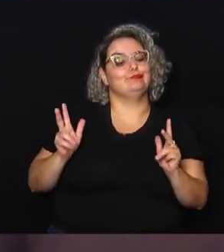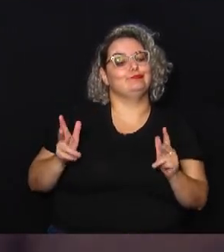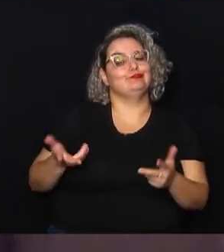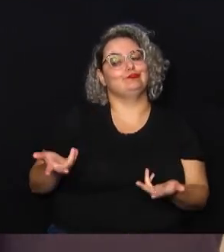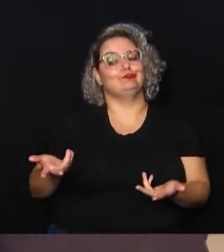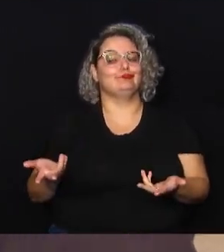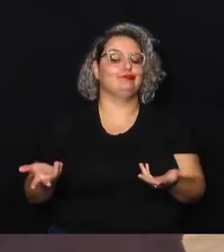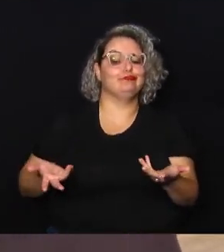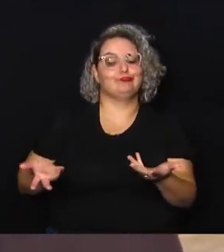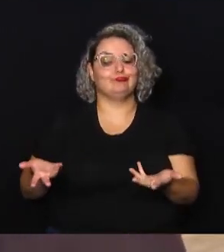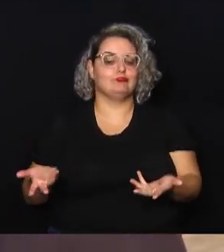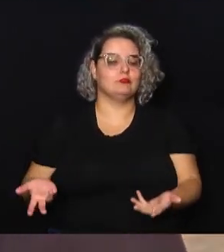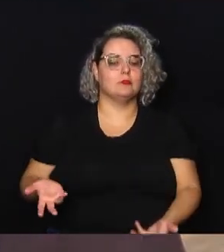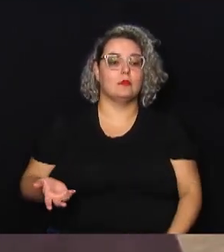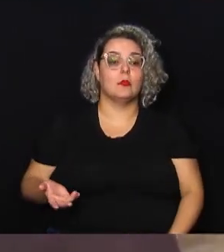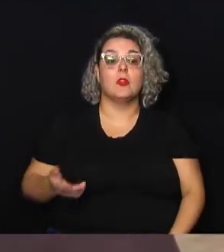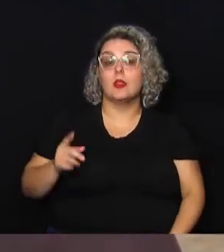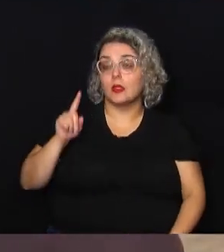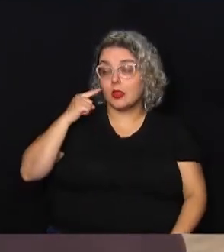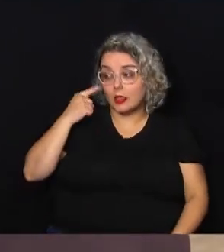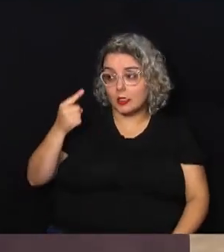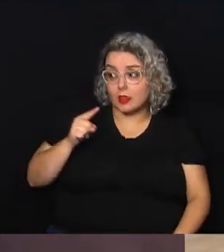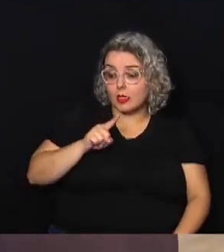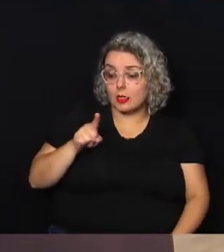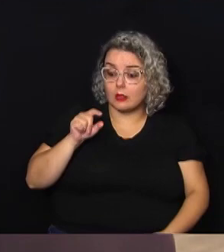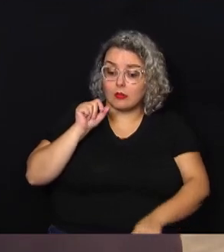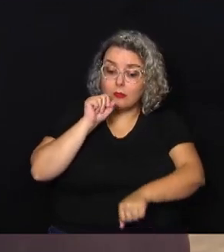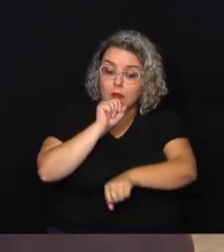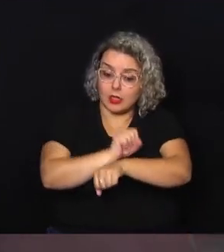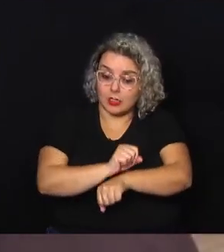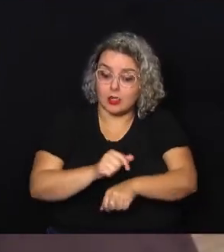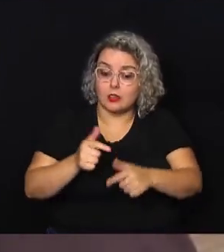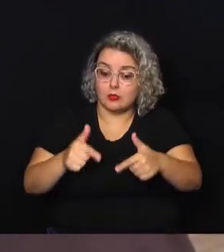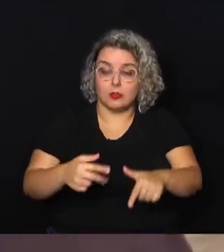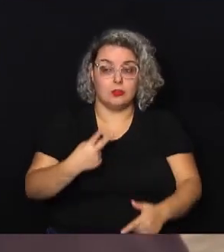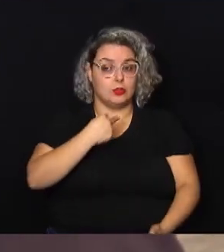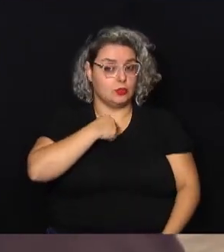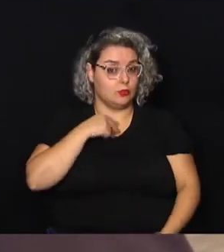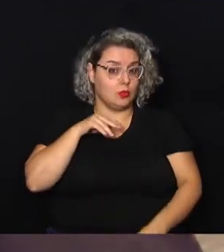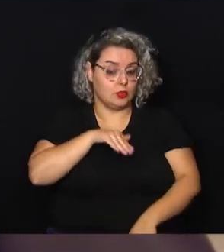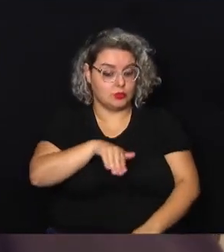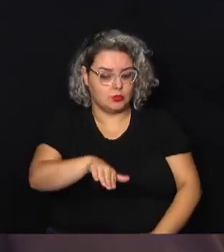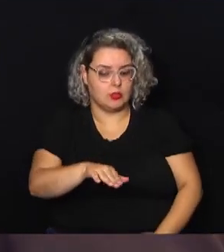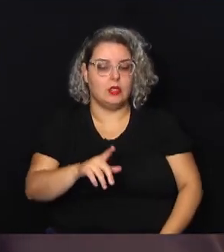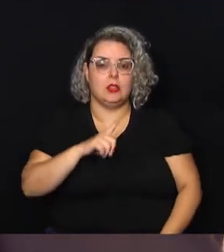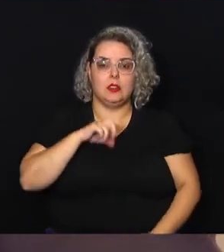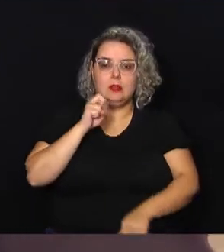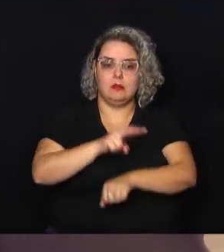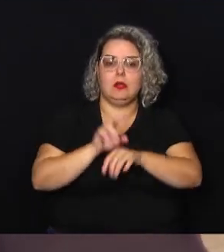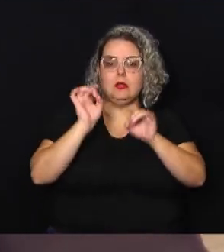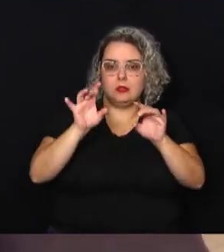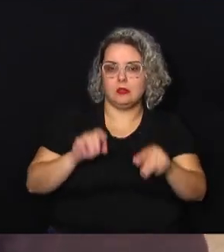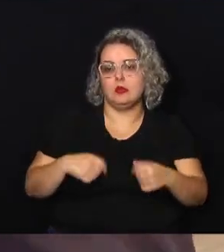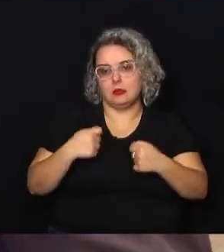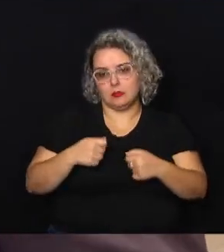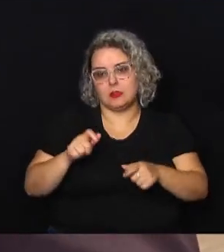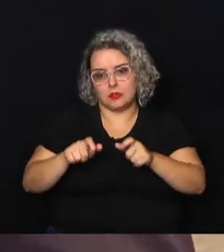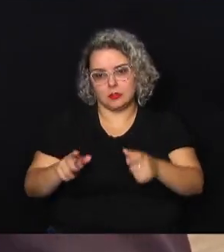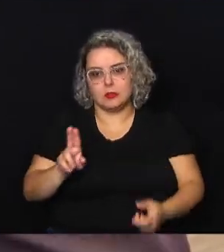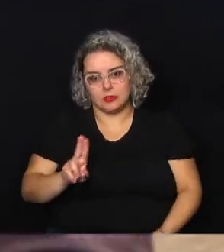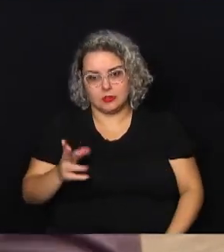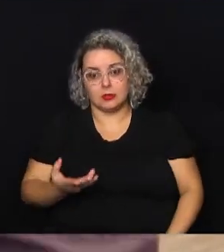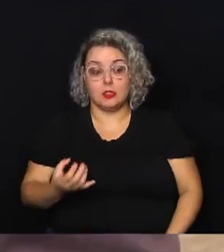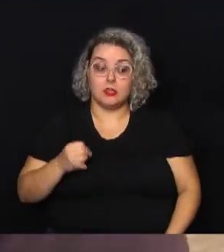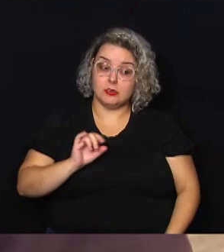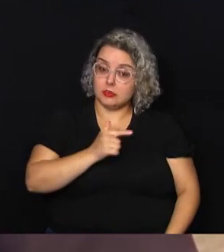ninguém pare mais em lugar eles que não é para separar né Tem vaga especial é para quem deve usar é isso daí se não